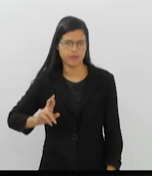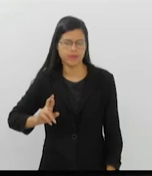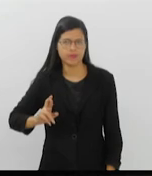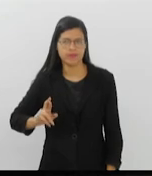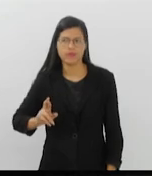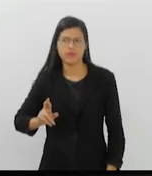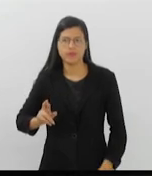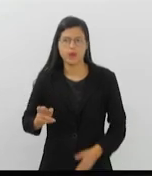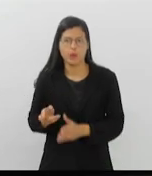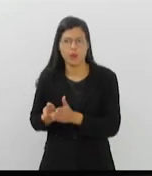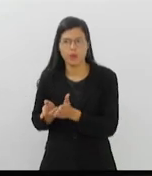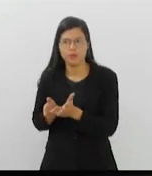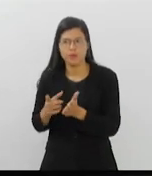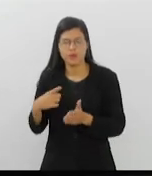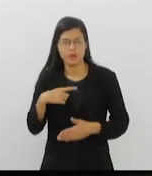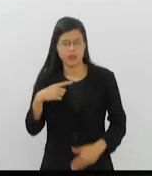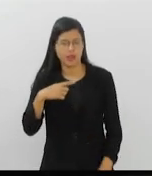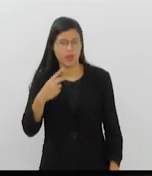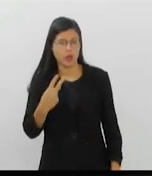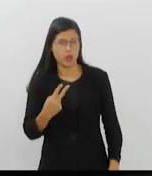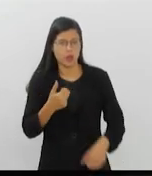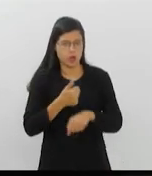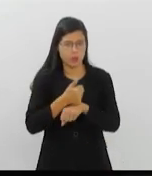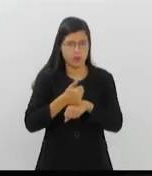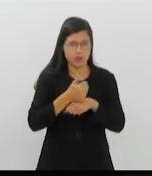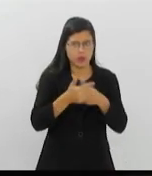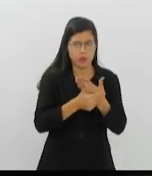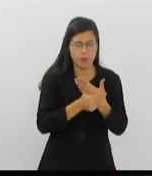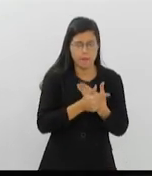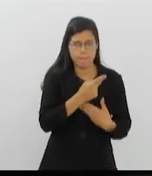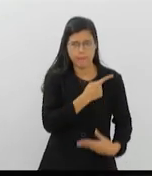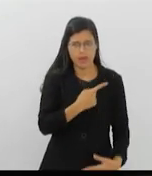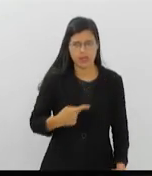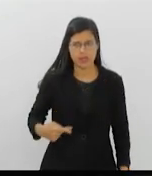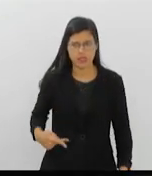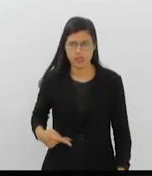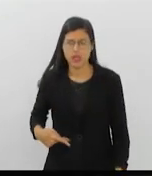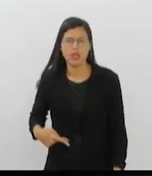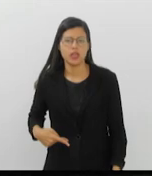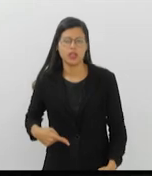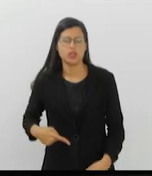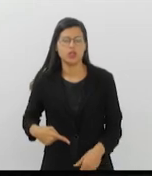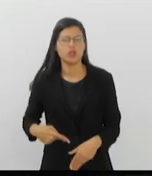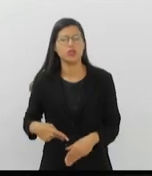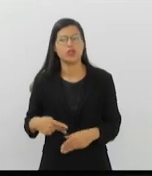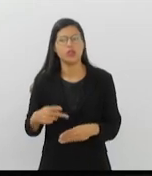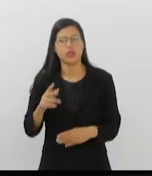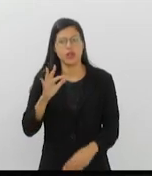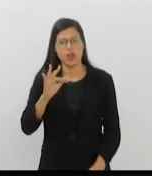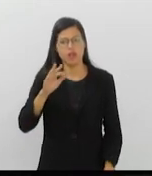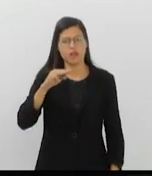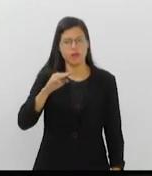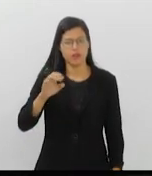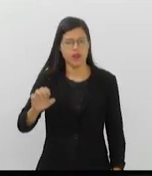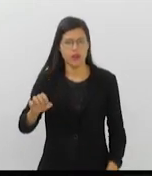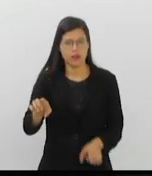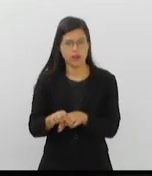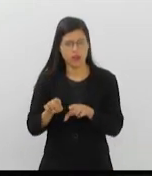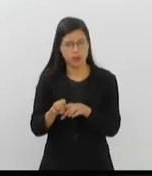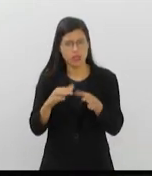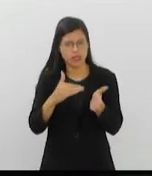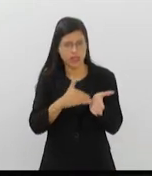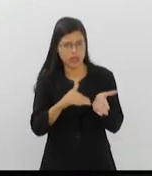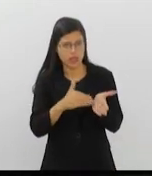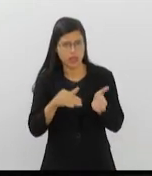acumular indevidamente dois cargos o de presidente da fundação Municipal de Educação e o de secretário de